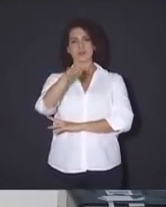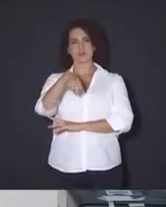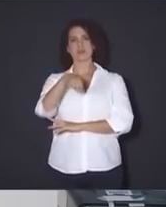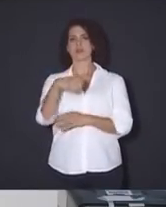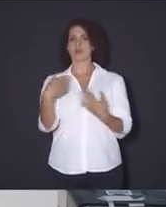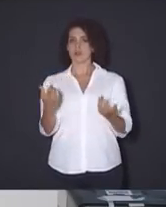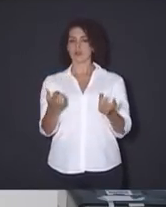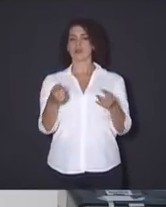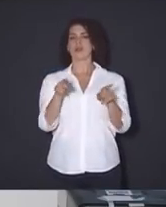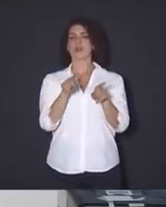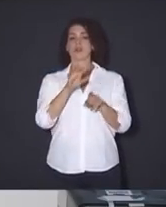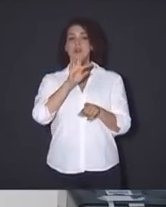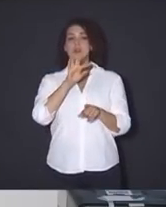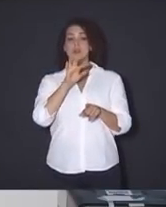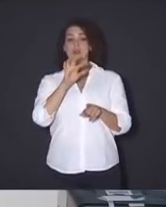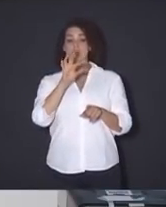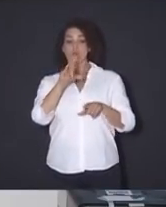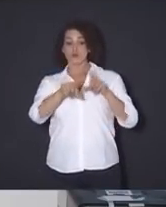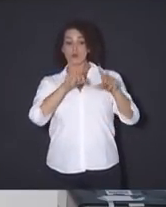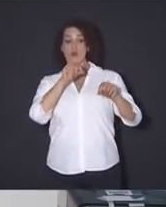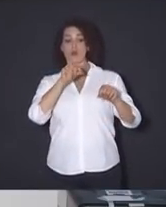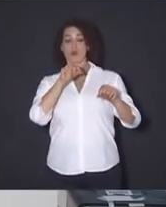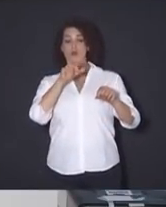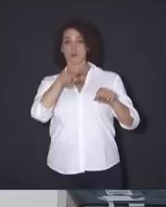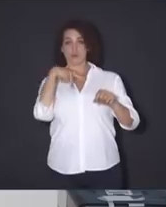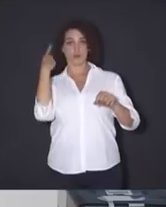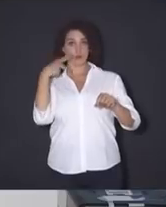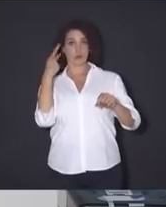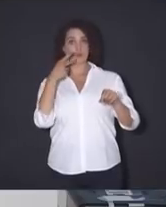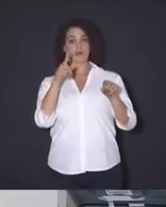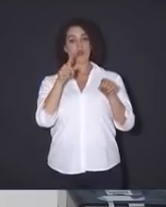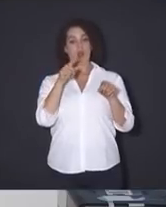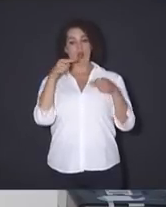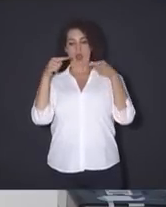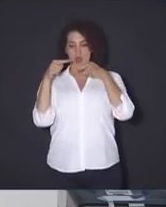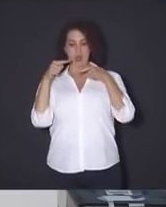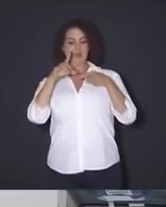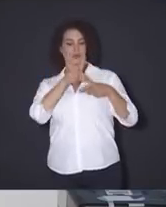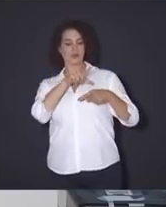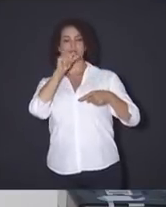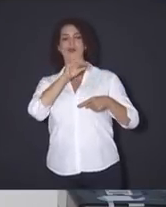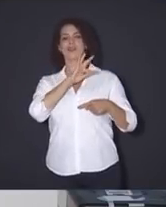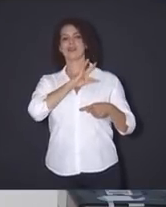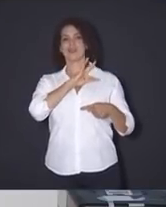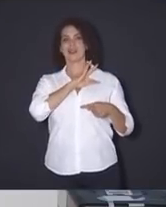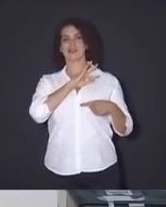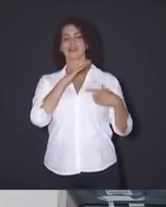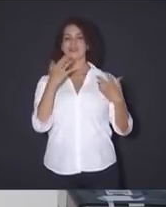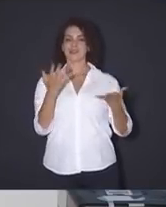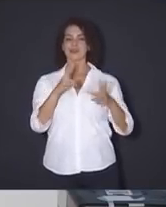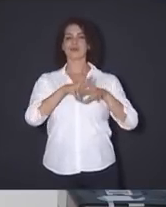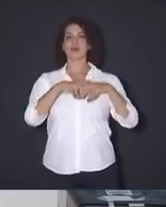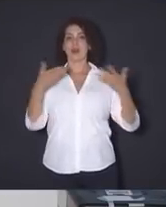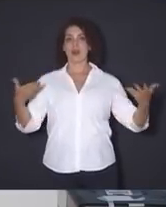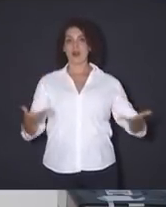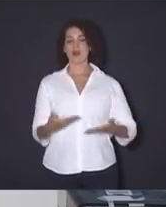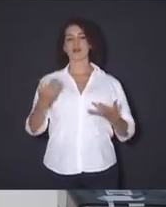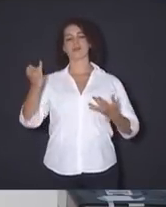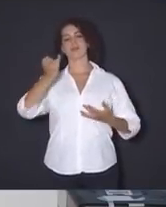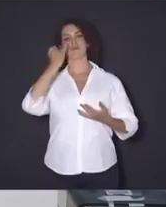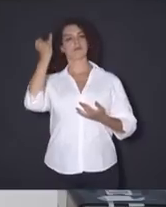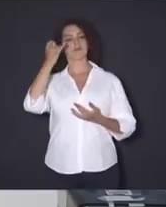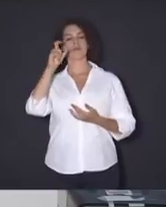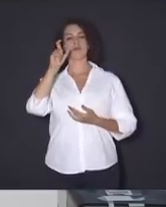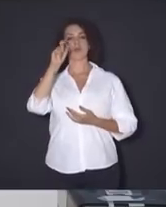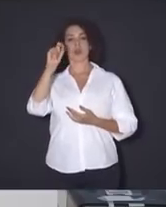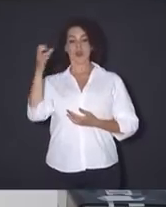vai escolher a técnica que você vai utilizar por isso é de fundamental importância nesse momento a nossa inserção